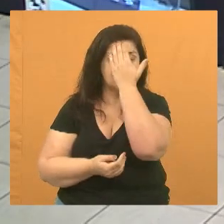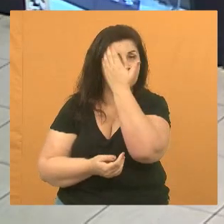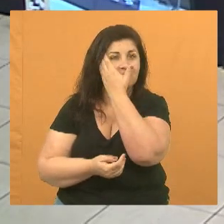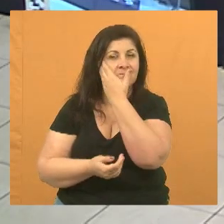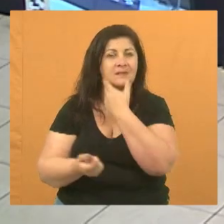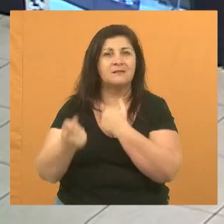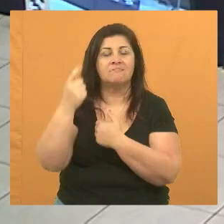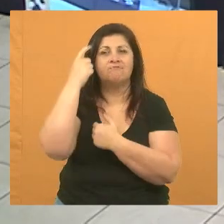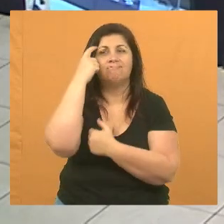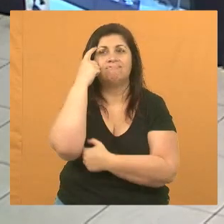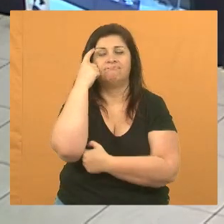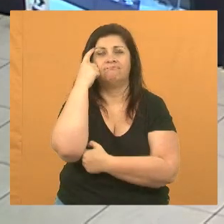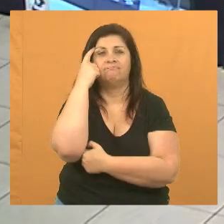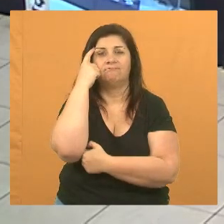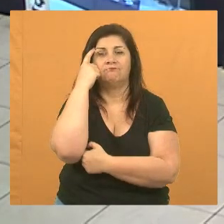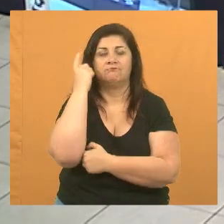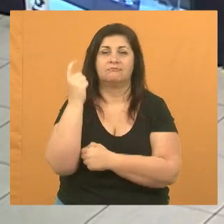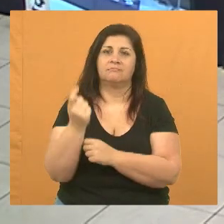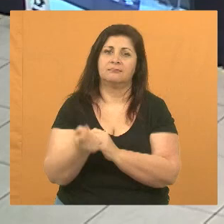questão.